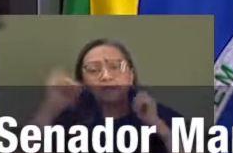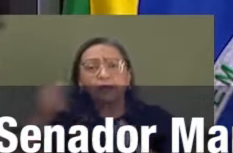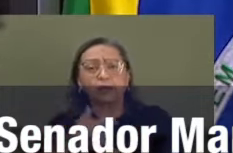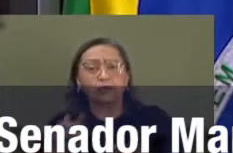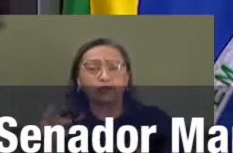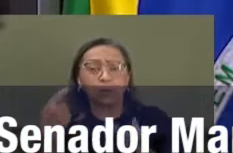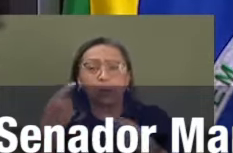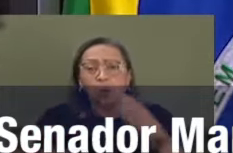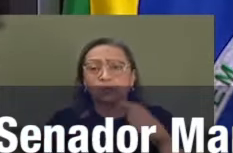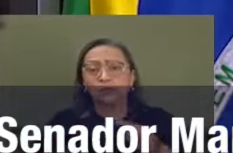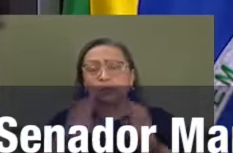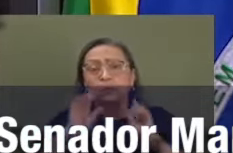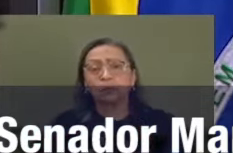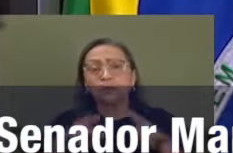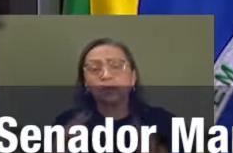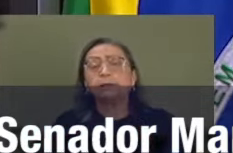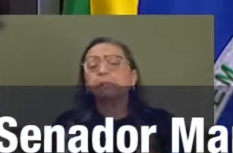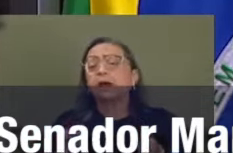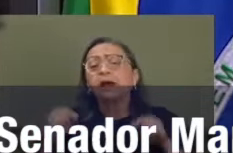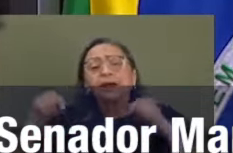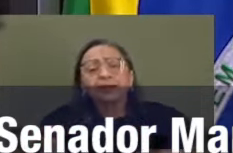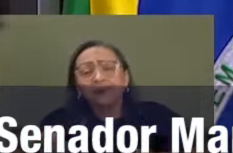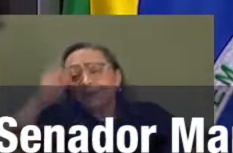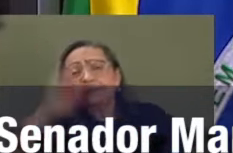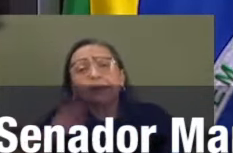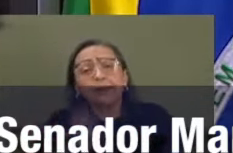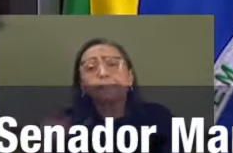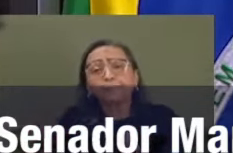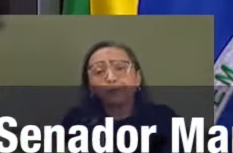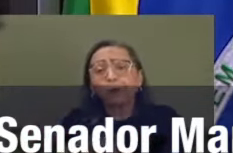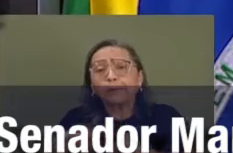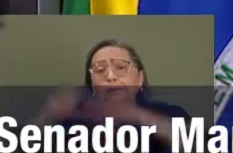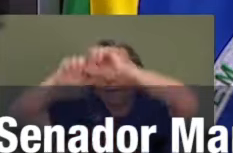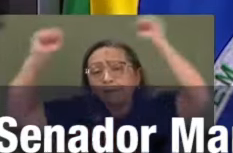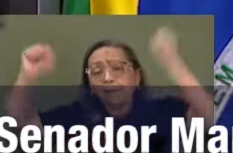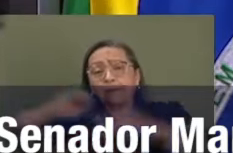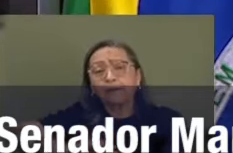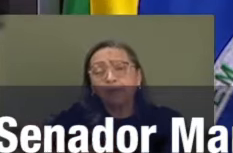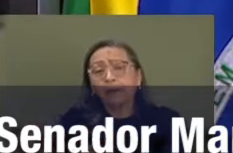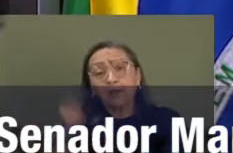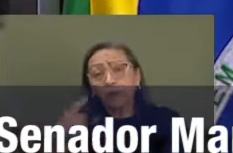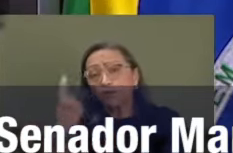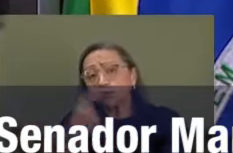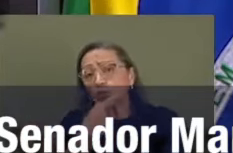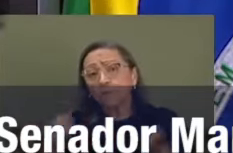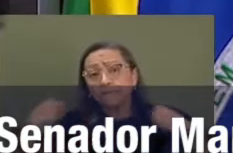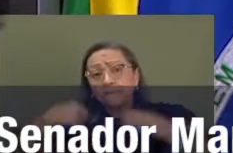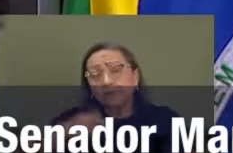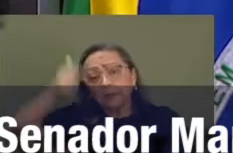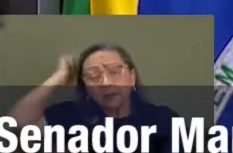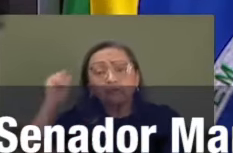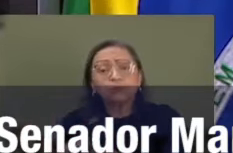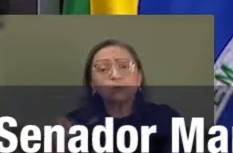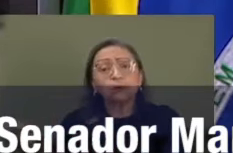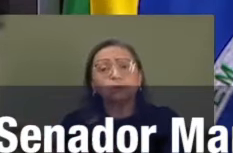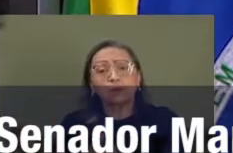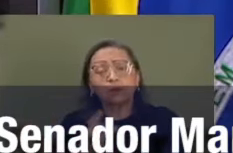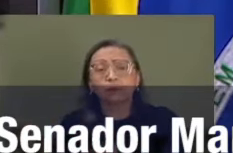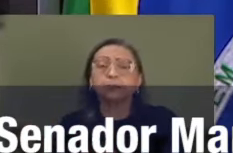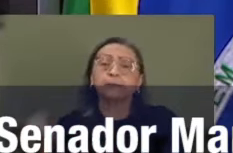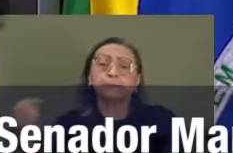nesse, no nosso caso, é a própria Suprema Corte, através do ministro Alexandre de Moraes, que está cometendo esses atos. Então, o